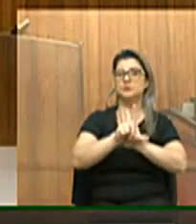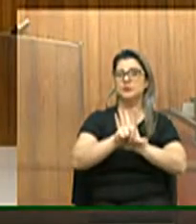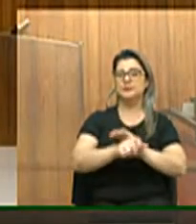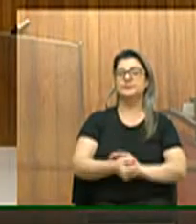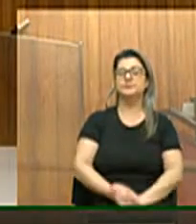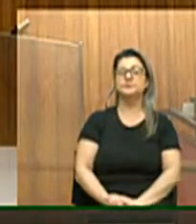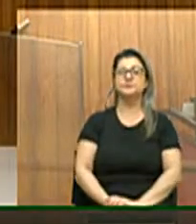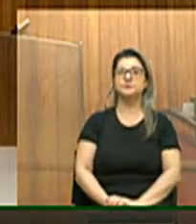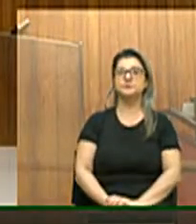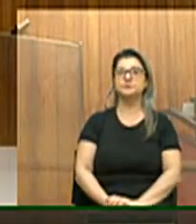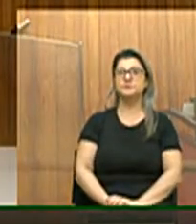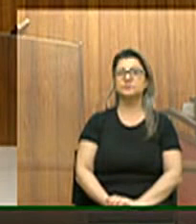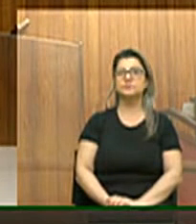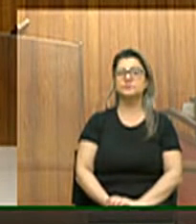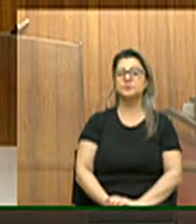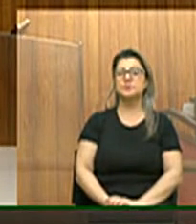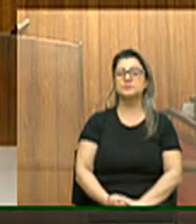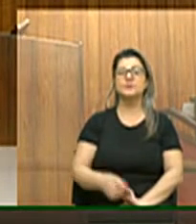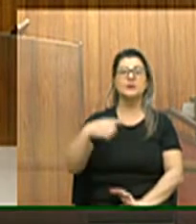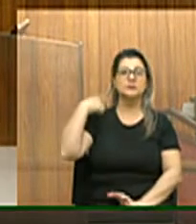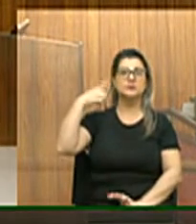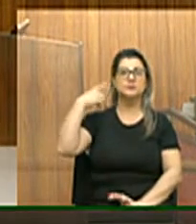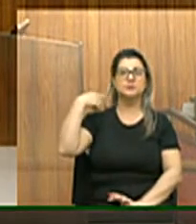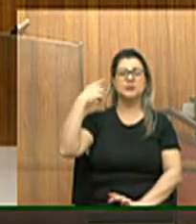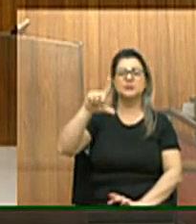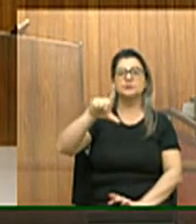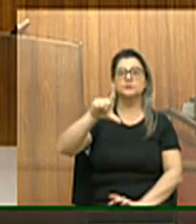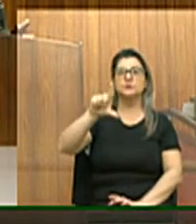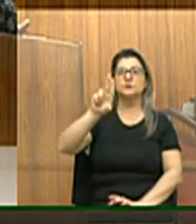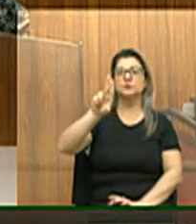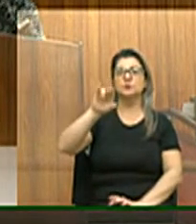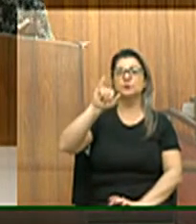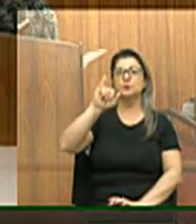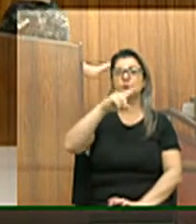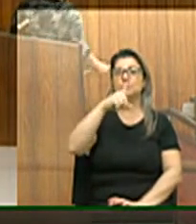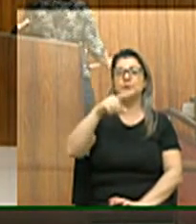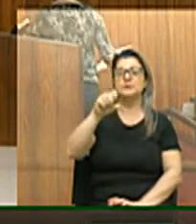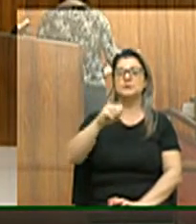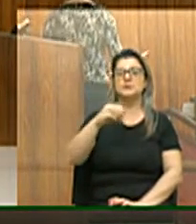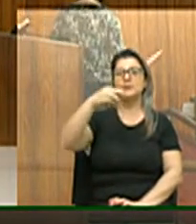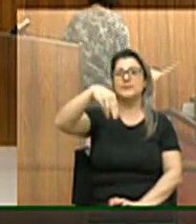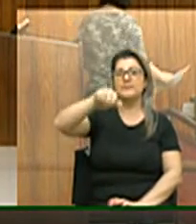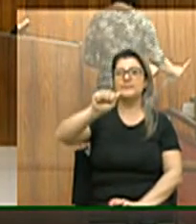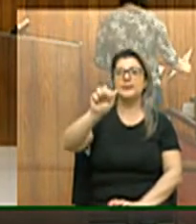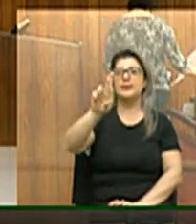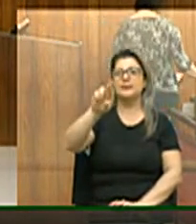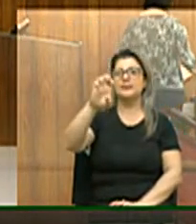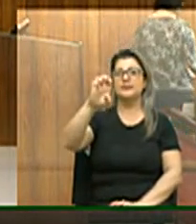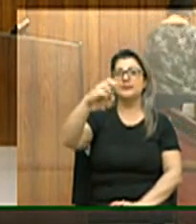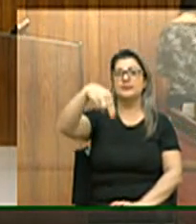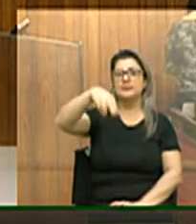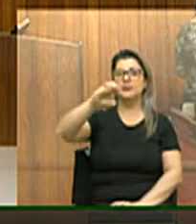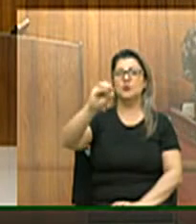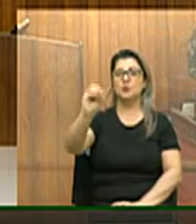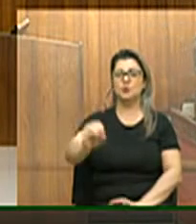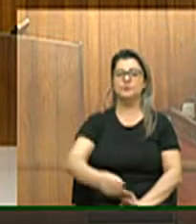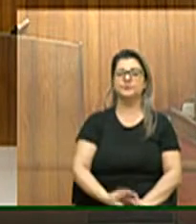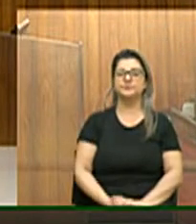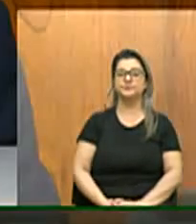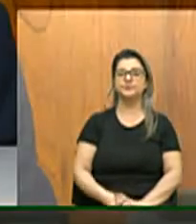457-2019. De autoria do deputado Luiz Marinho, que denomina rodovia Sinaí para cá, a RS 536. Em toda a sua...